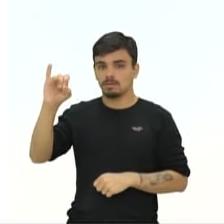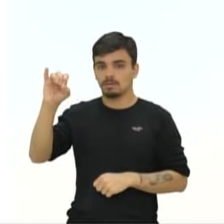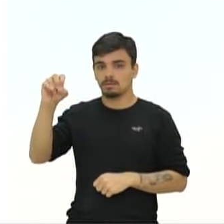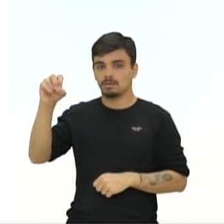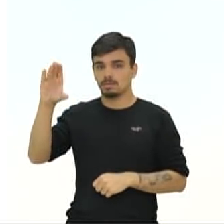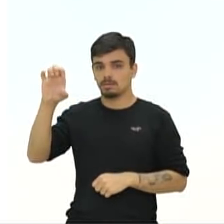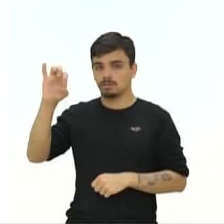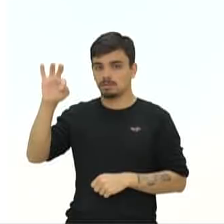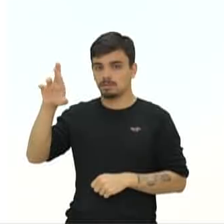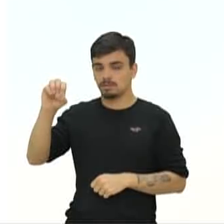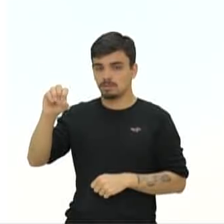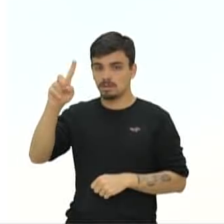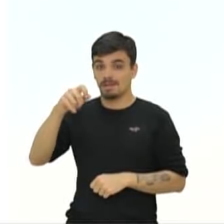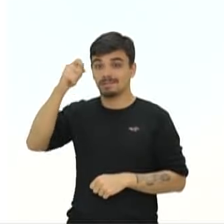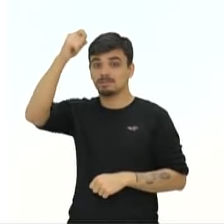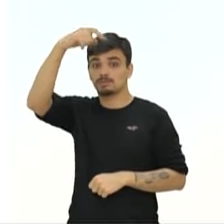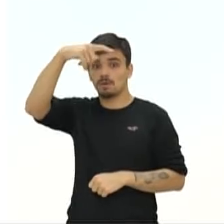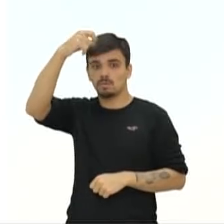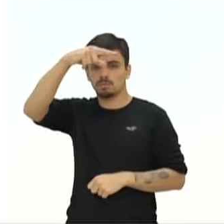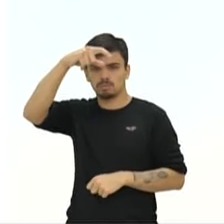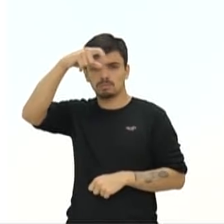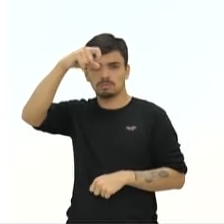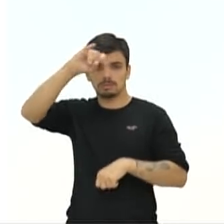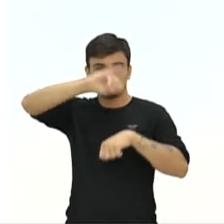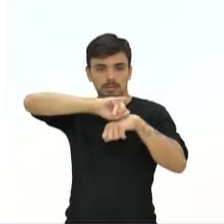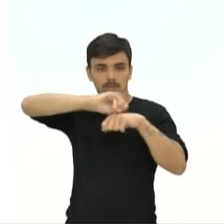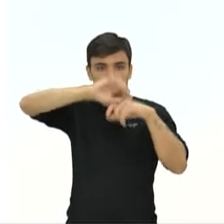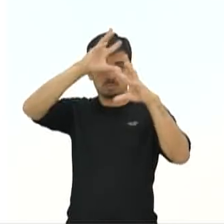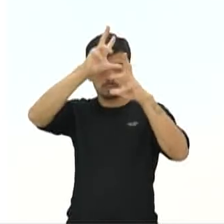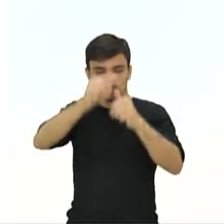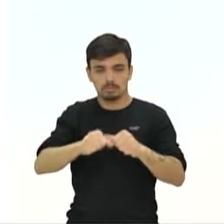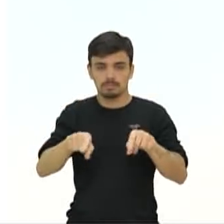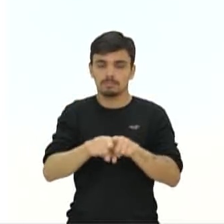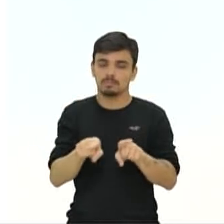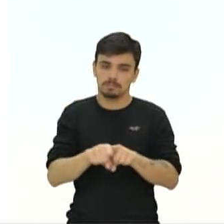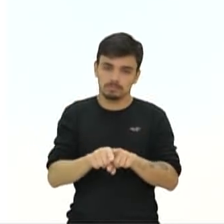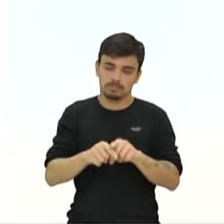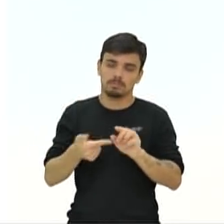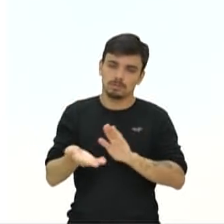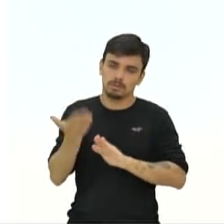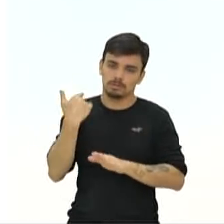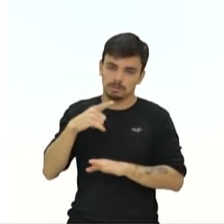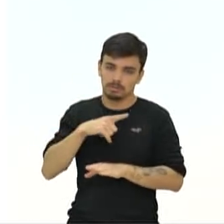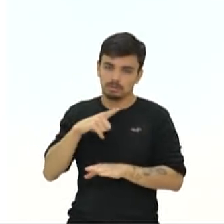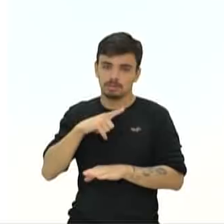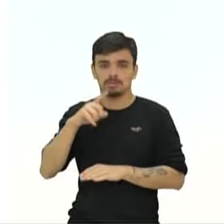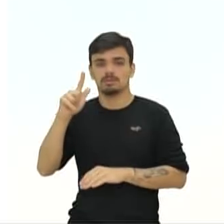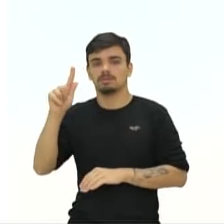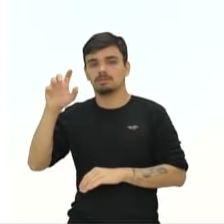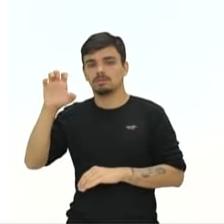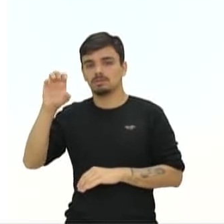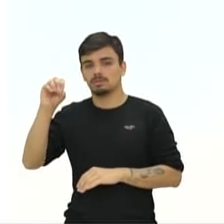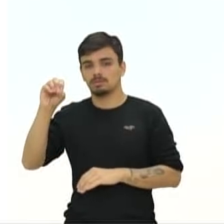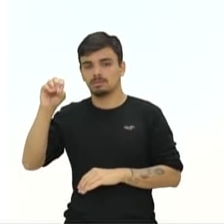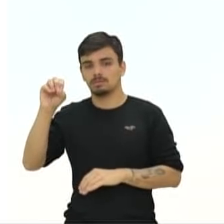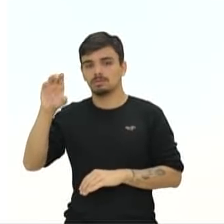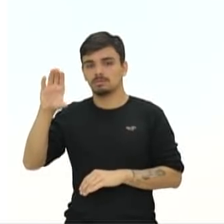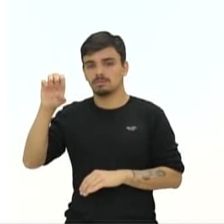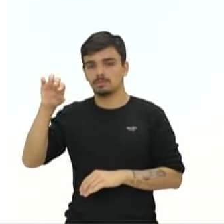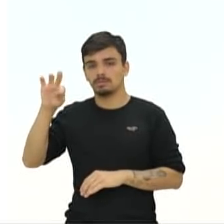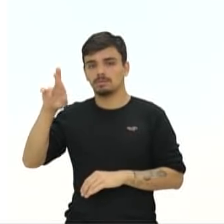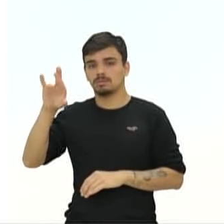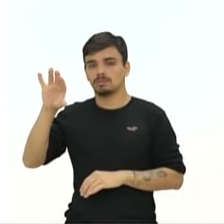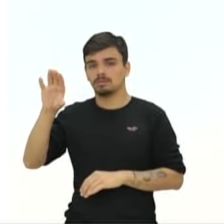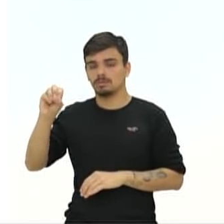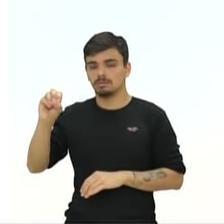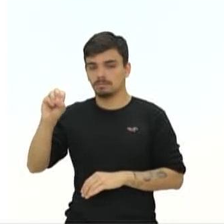do sistema planetário. A teoria mais aceita ainda era o geocentrismo, a Terra como centro do sistema planetário.